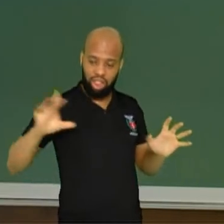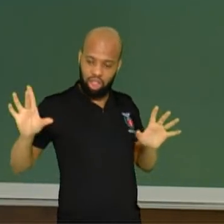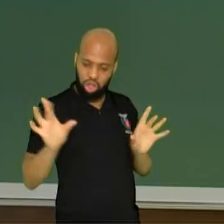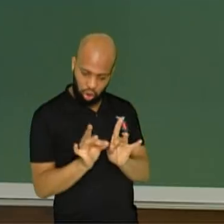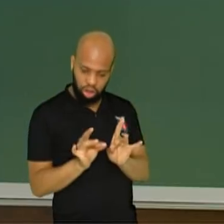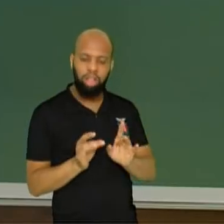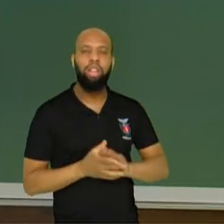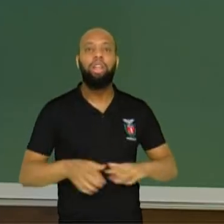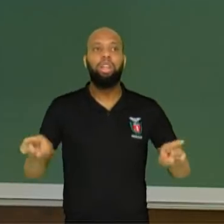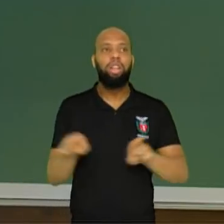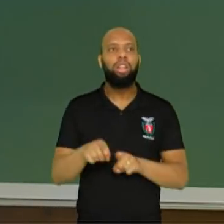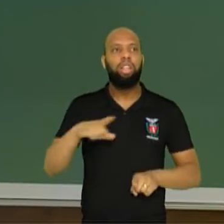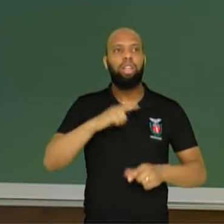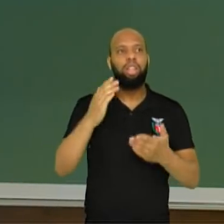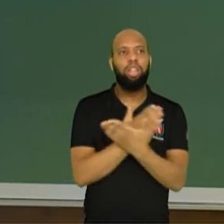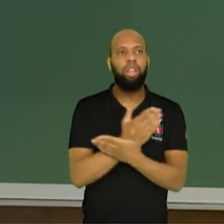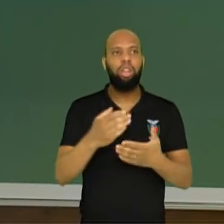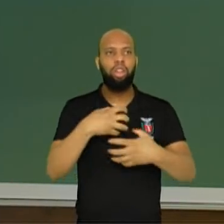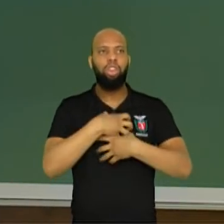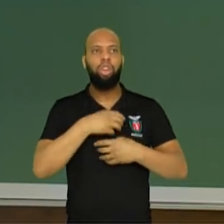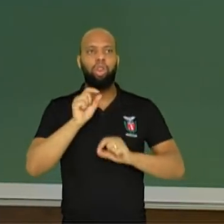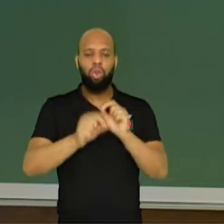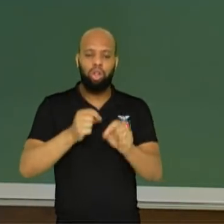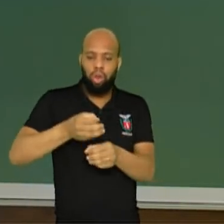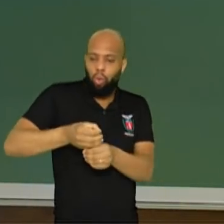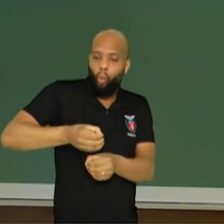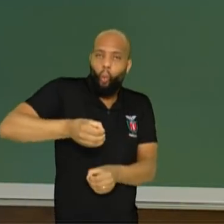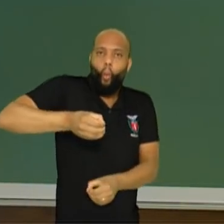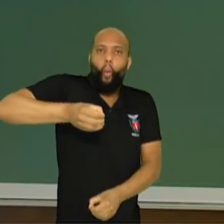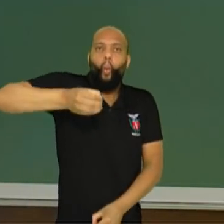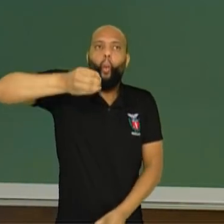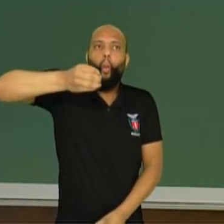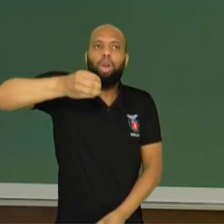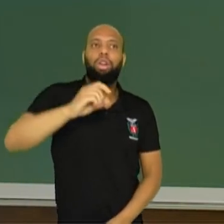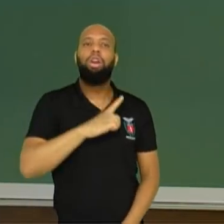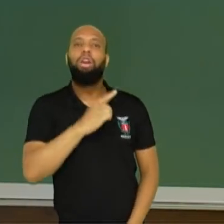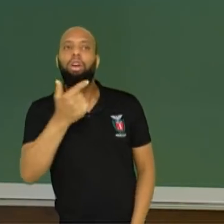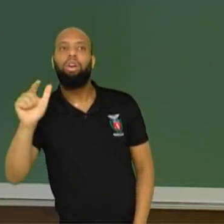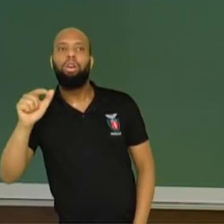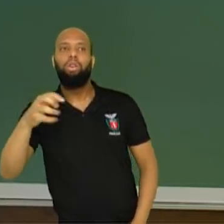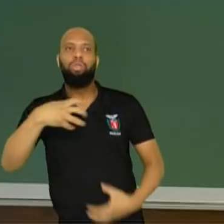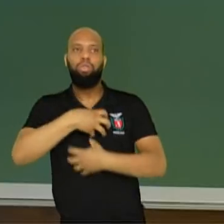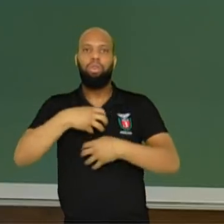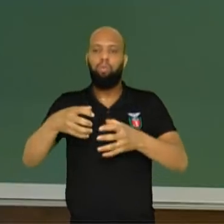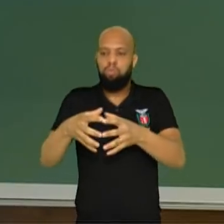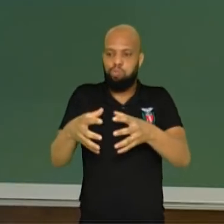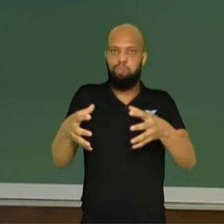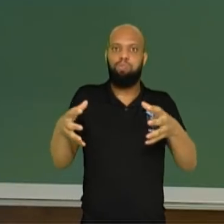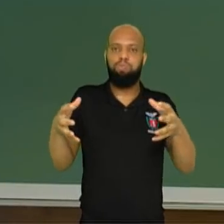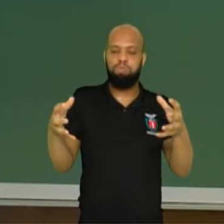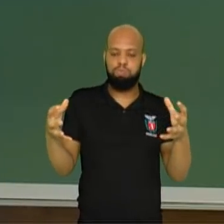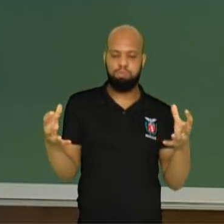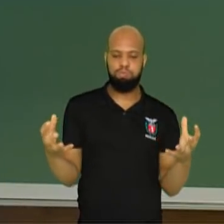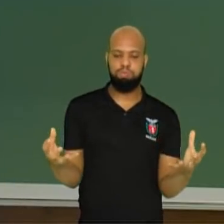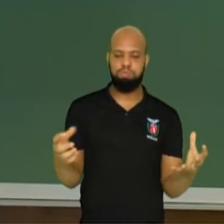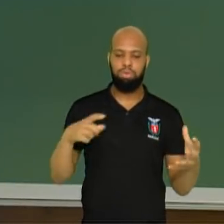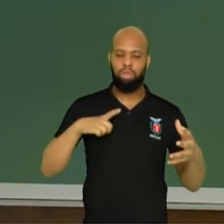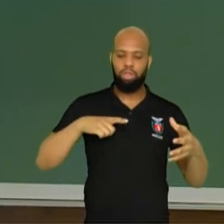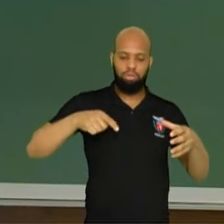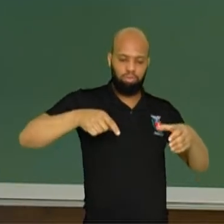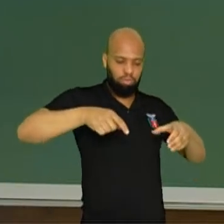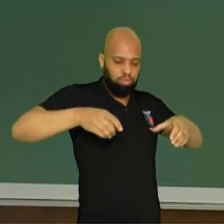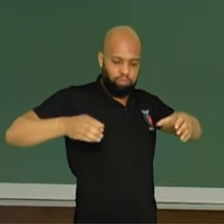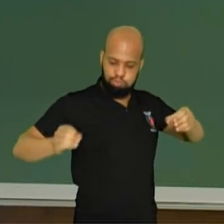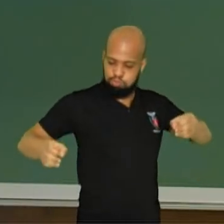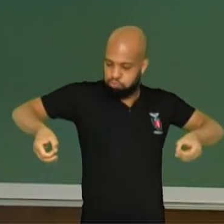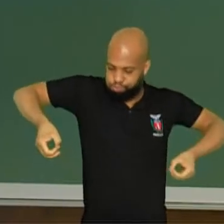também tem esponjas que crescem e são fininhas. Outras já são mais largas, têm mais aberturas.